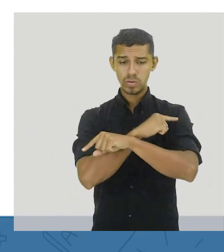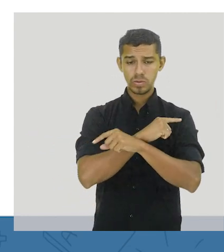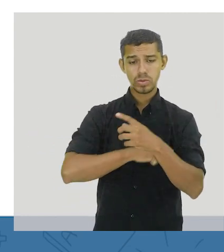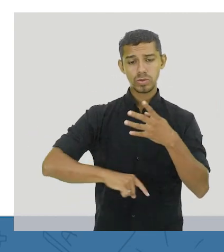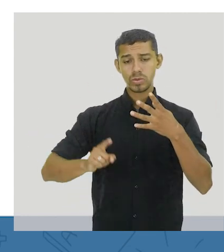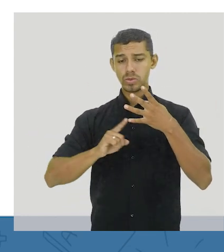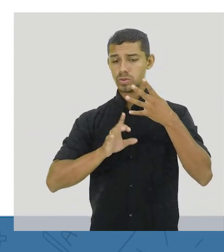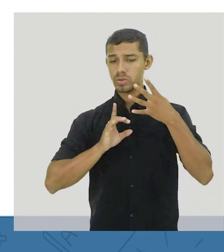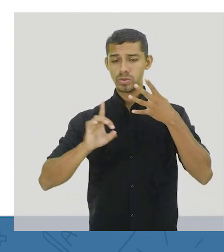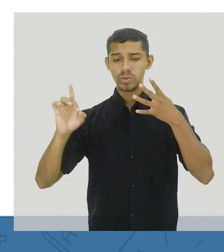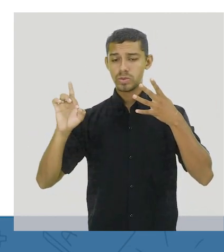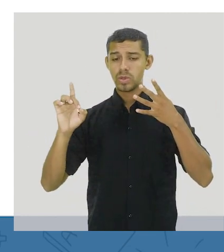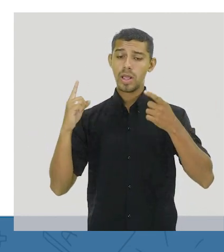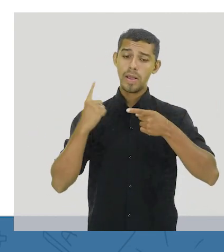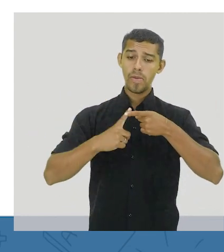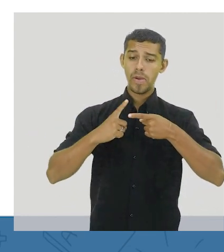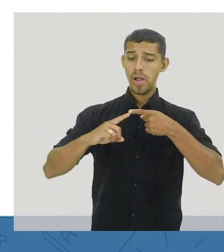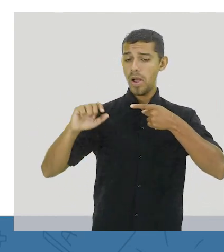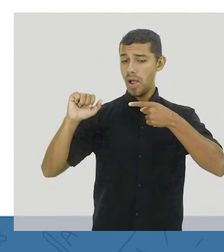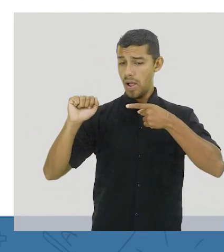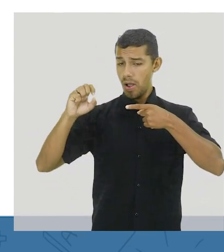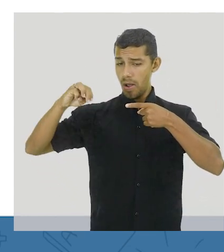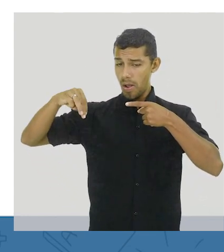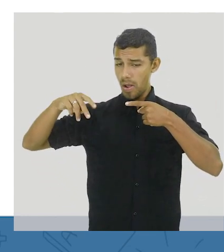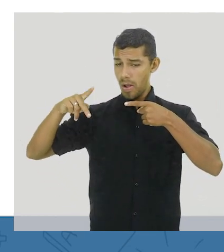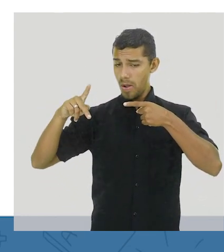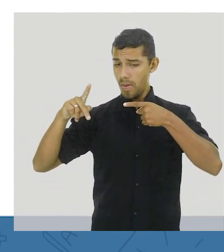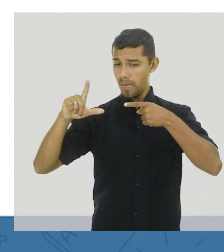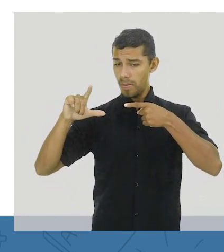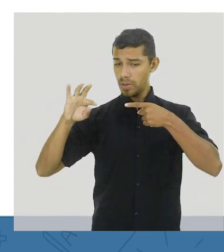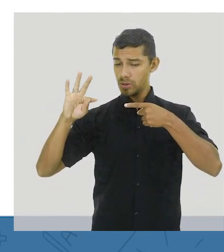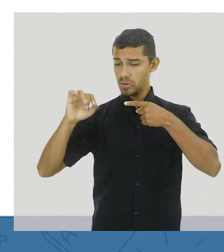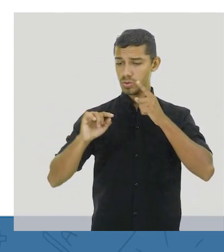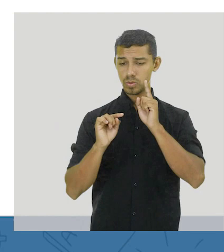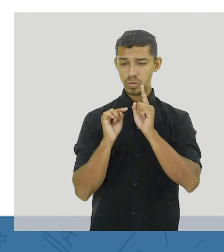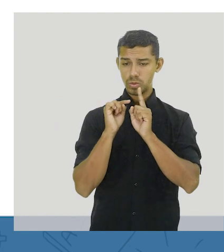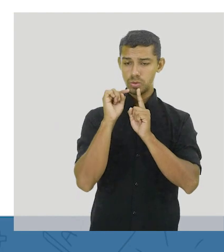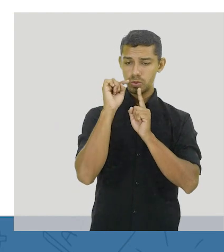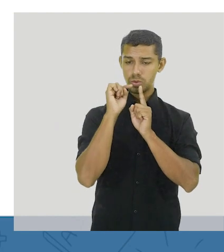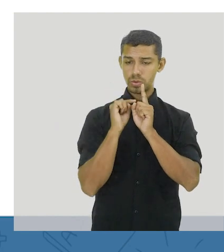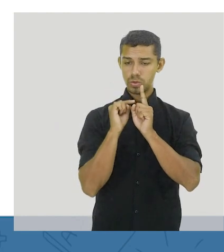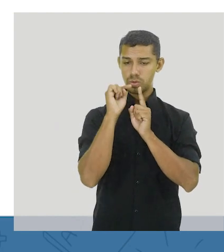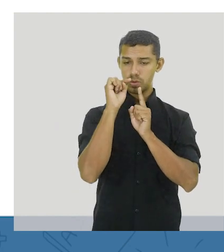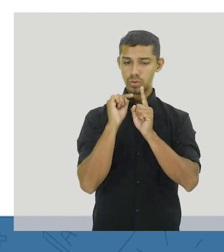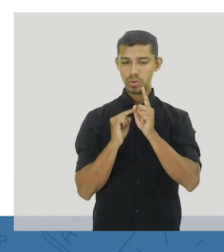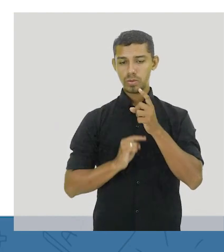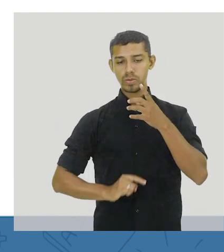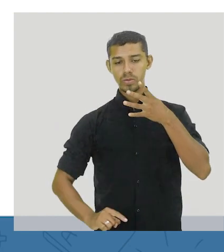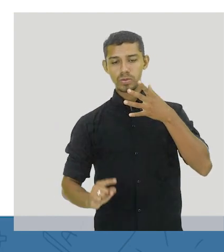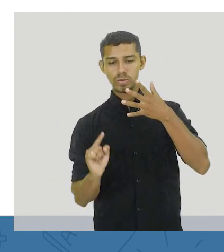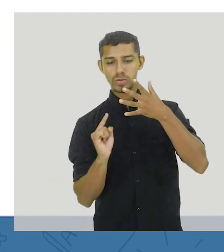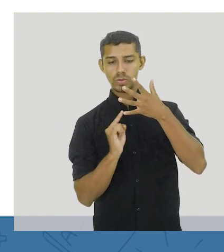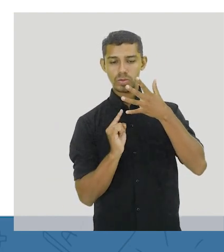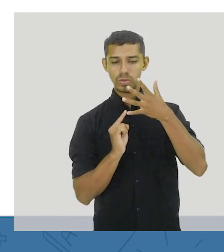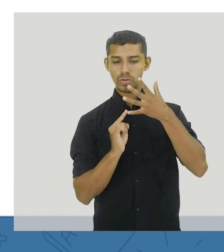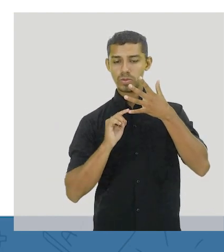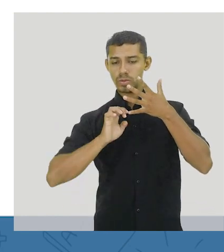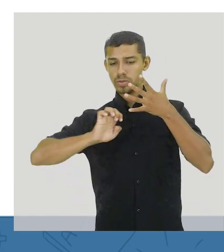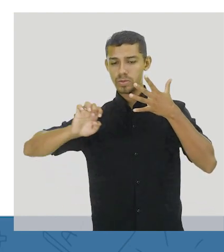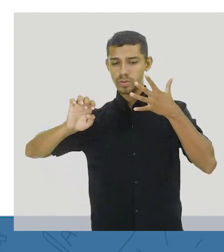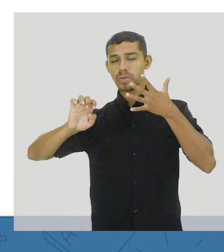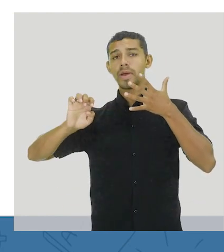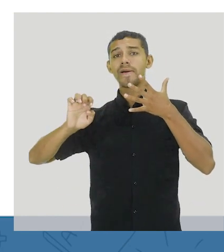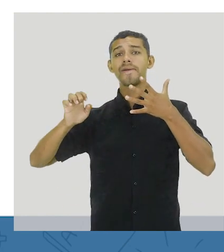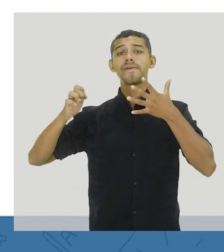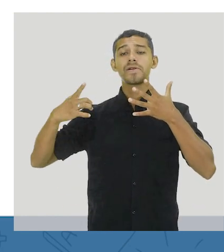mesma amplitude e letra E, terem frequências próximas. Então vamos lá. Então, essa